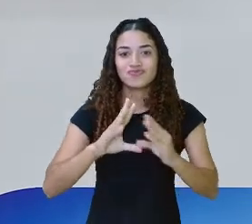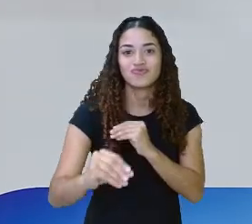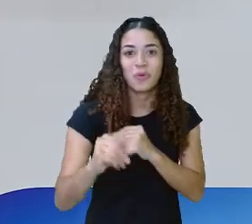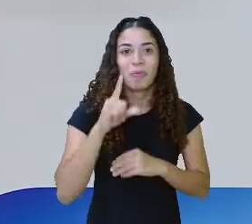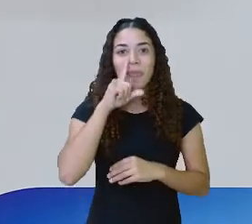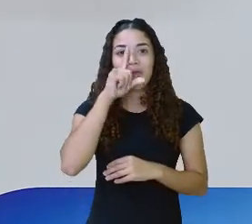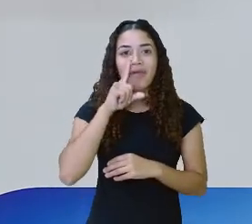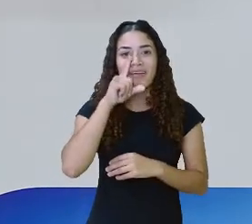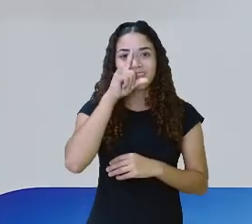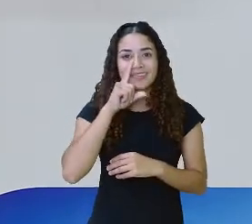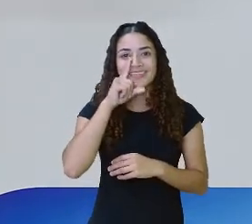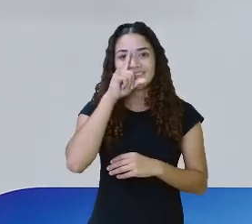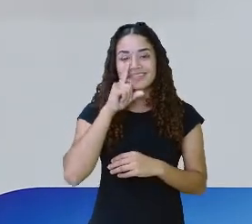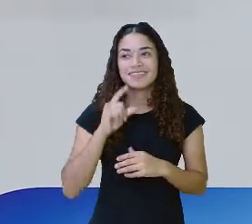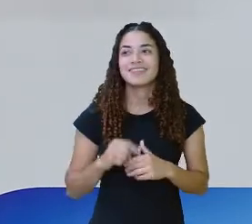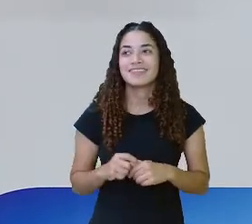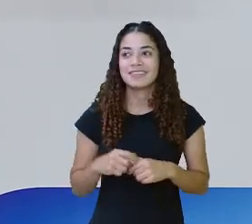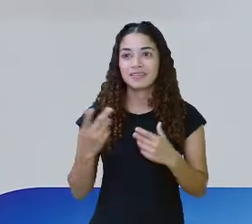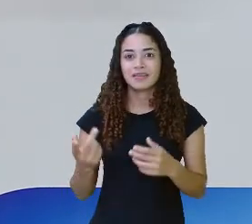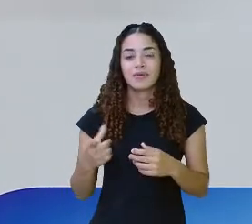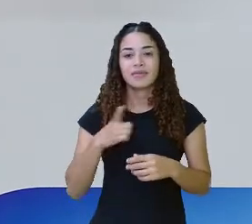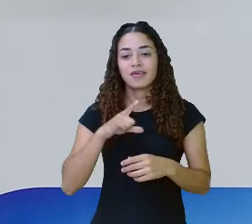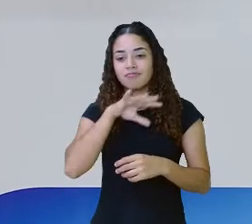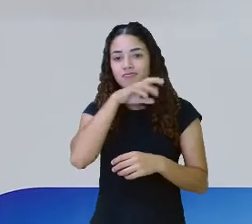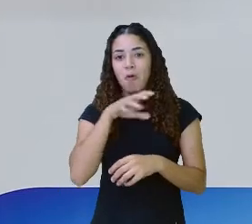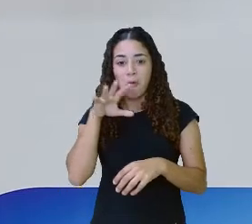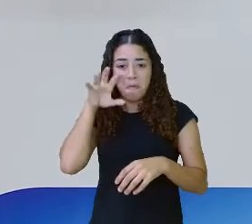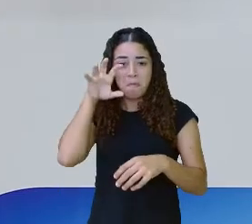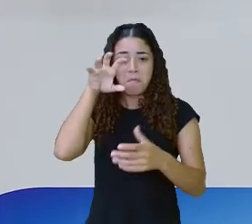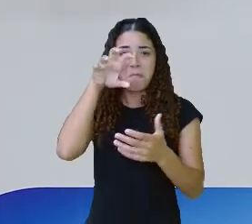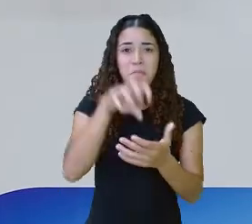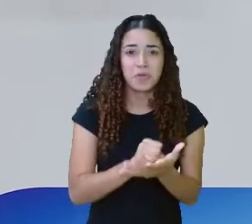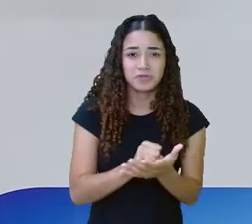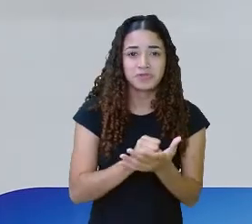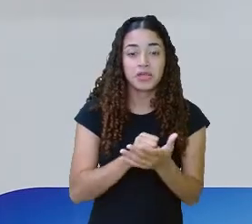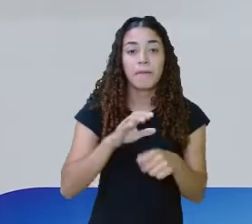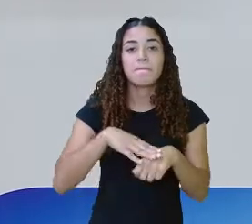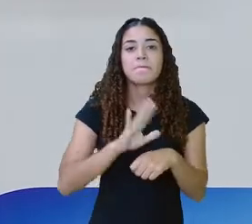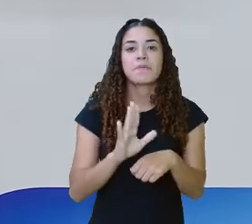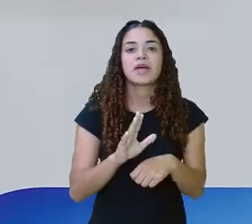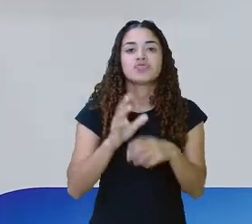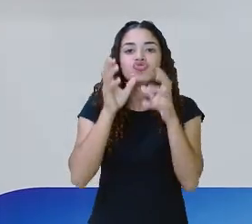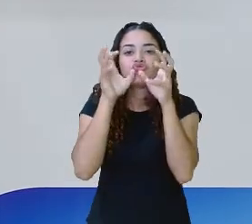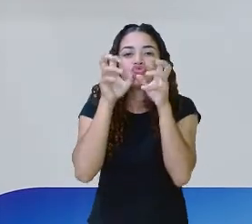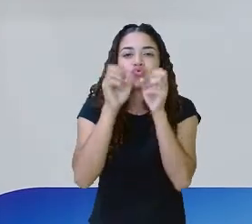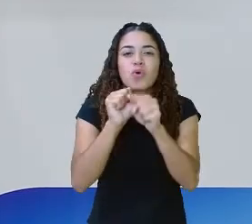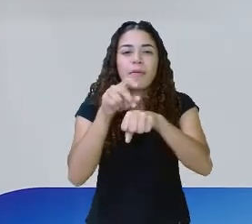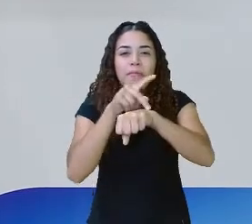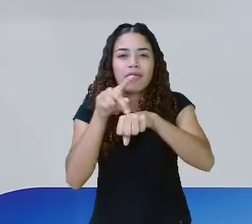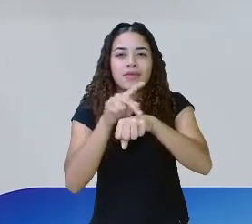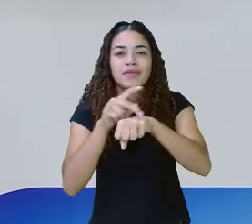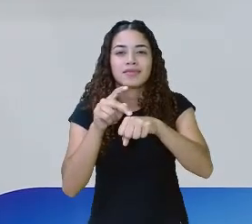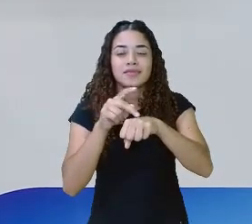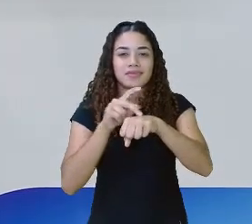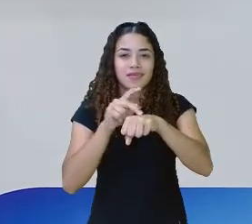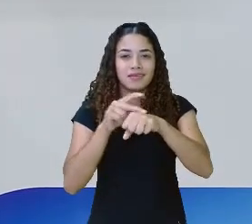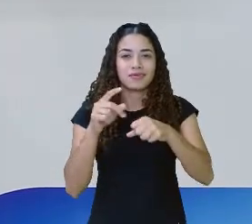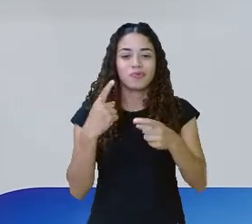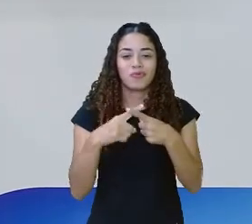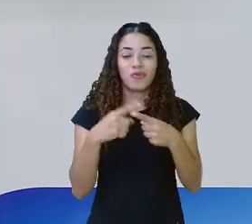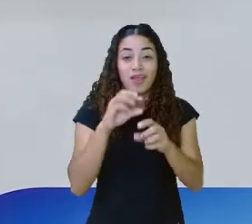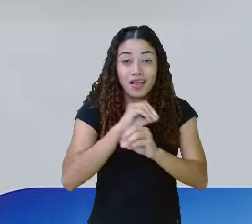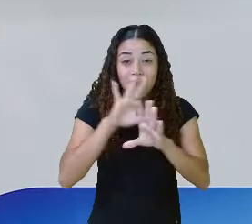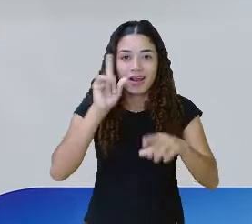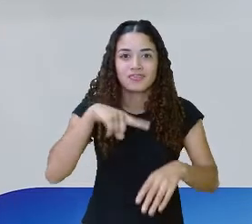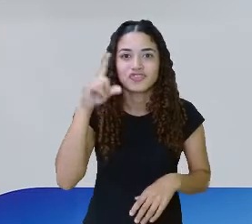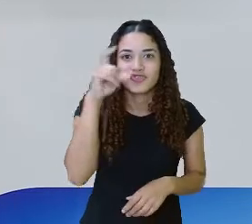predadores predavam muito mais a escura do que a clara. Por quê? Porque era mais difícil de encontrar. Então, nessa